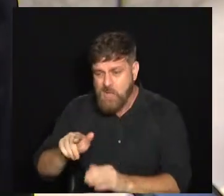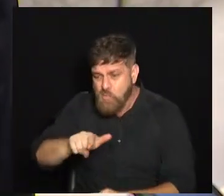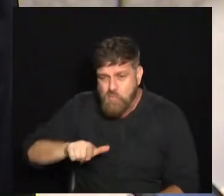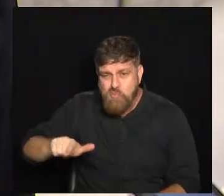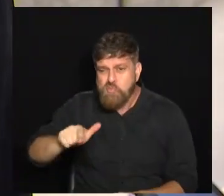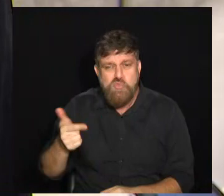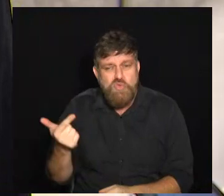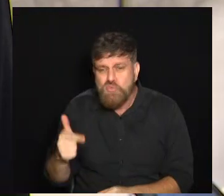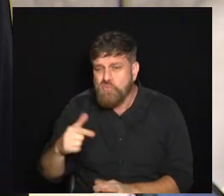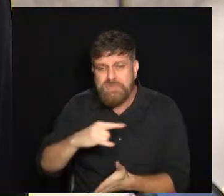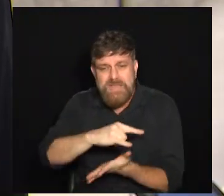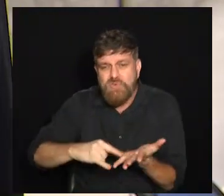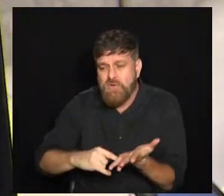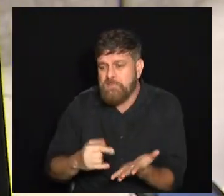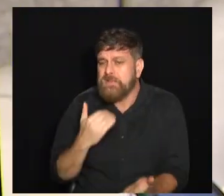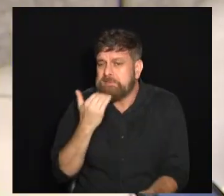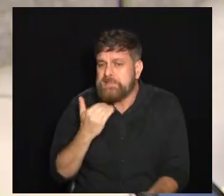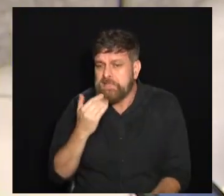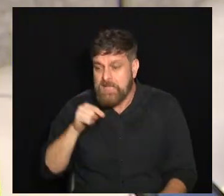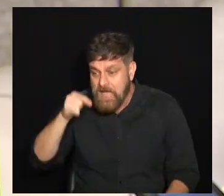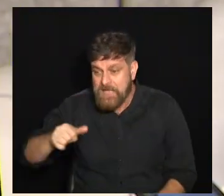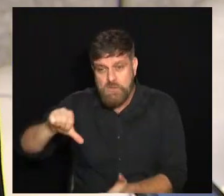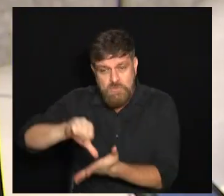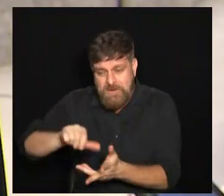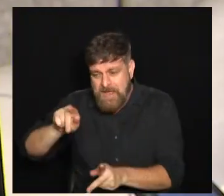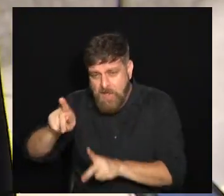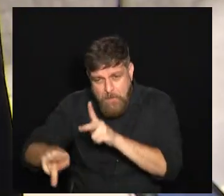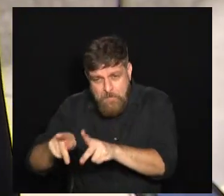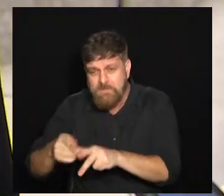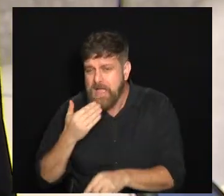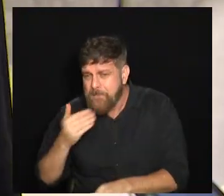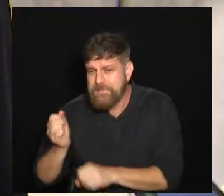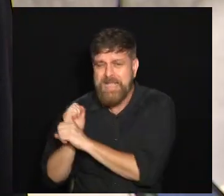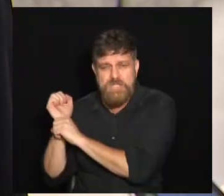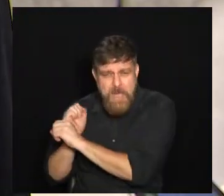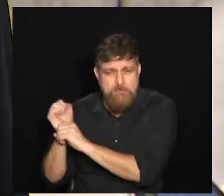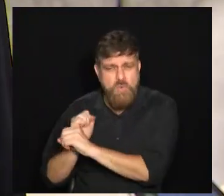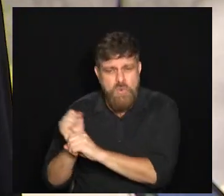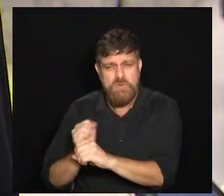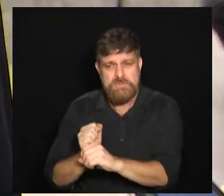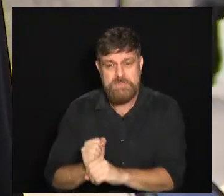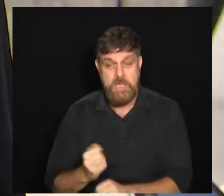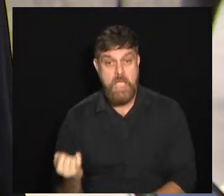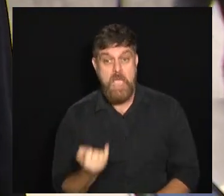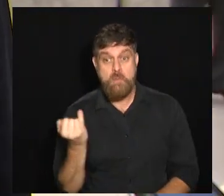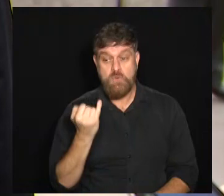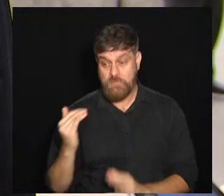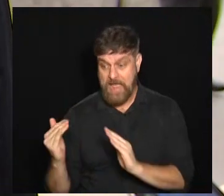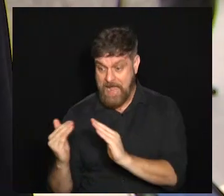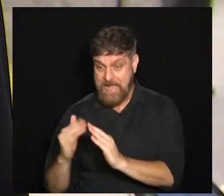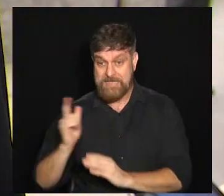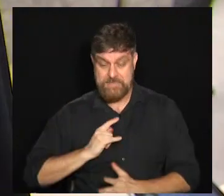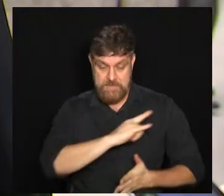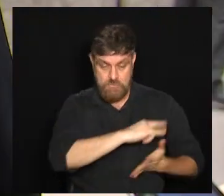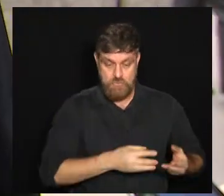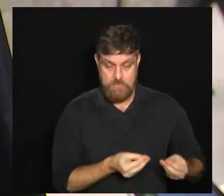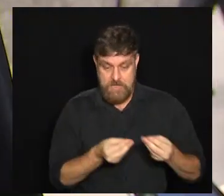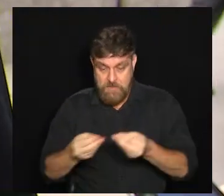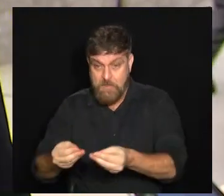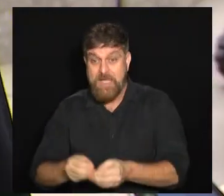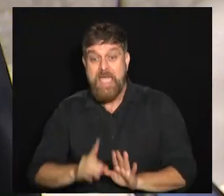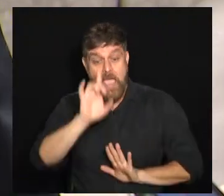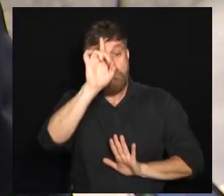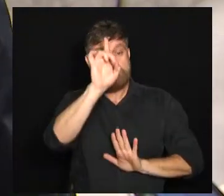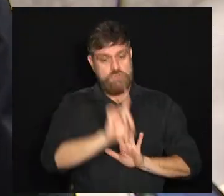que esse núcleo residencial reivindica há muitos anos. A regularização fundiária é muito importante porque ela garante que aquele